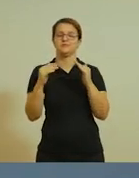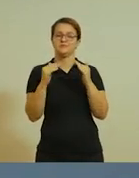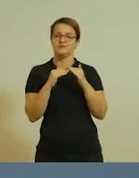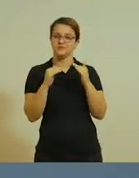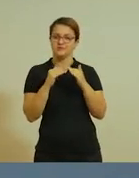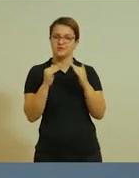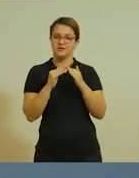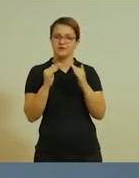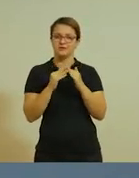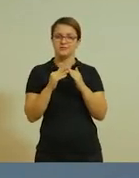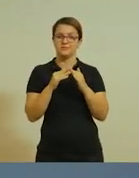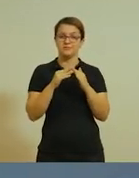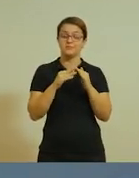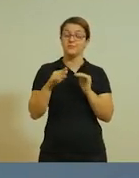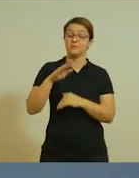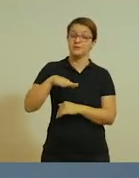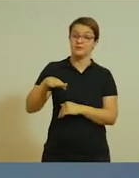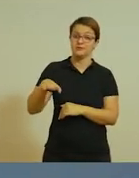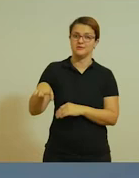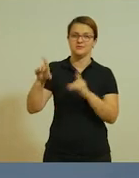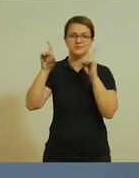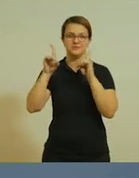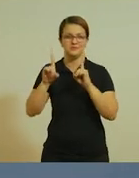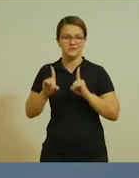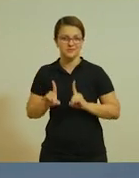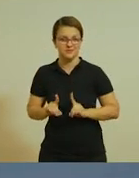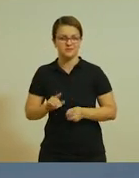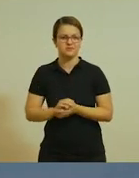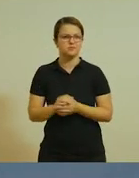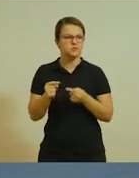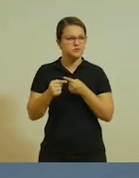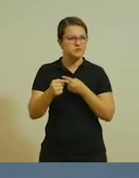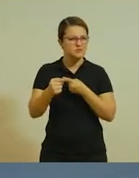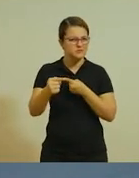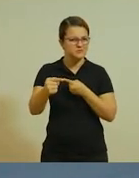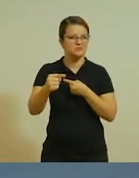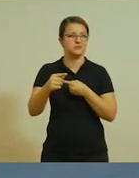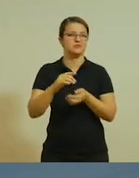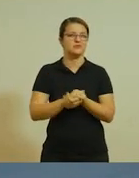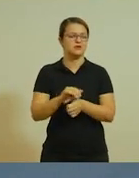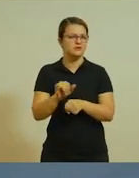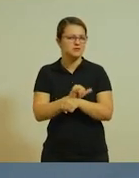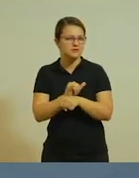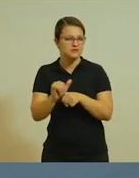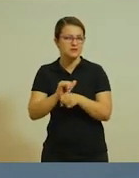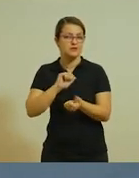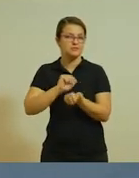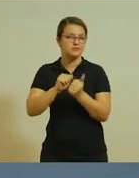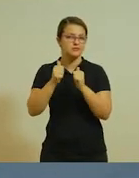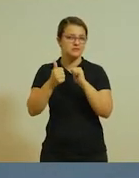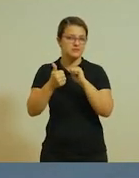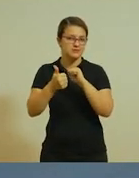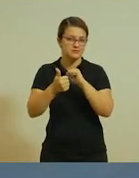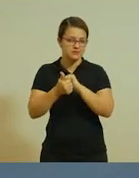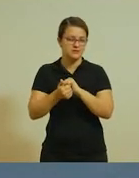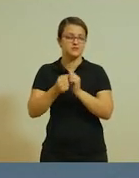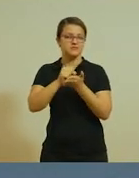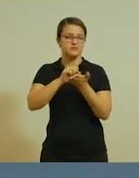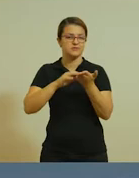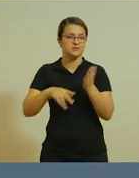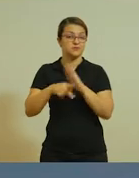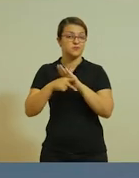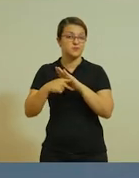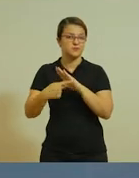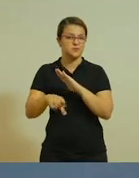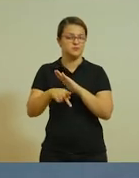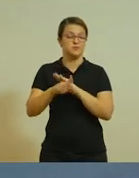Deficiência. Isso mesmo, o nosso link traz toda semana também possibilidades de adaptações para crianças com deficiência.